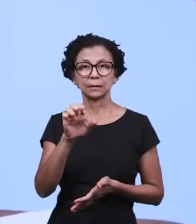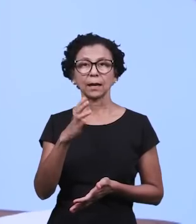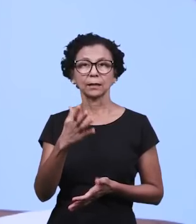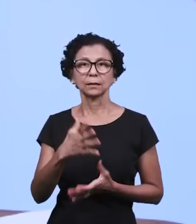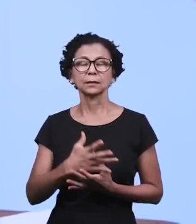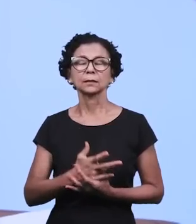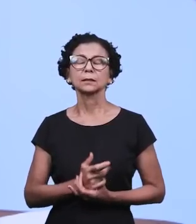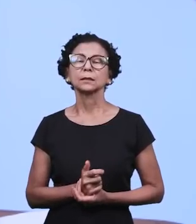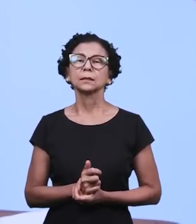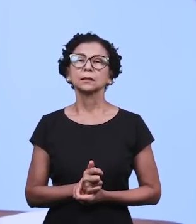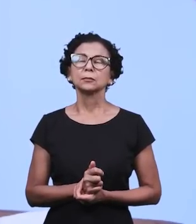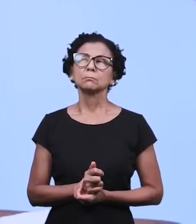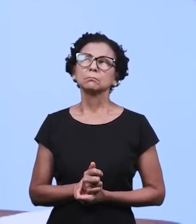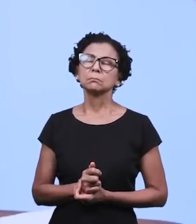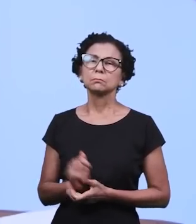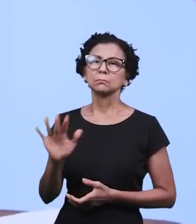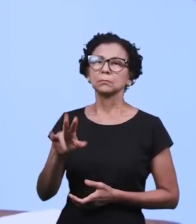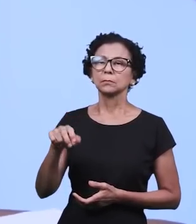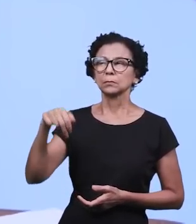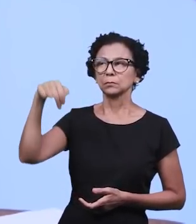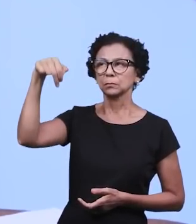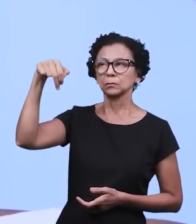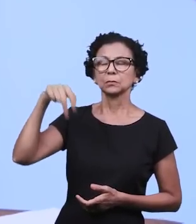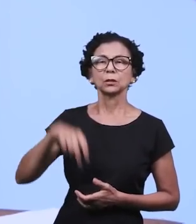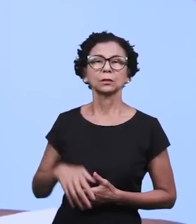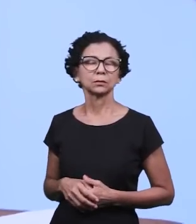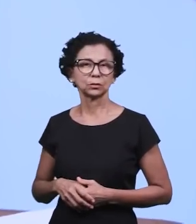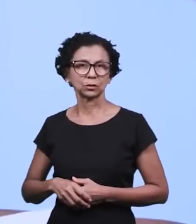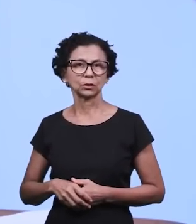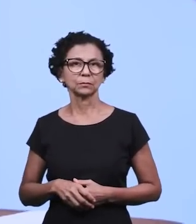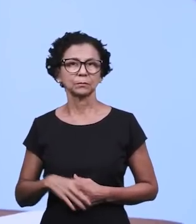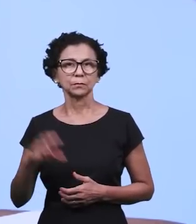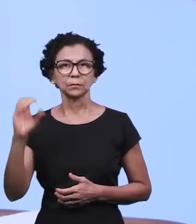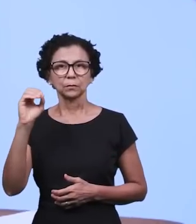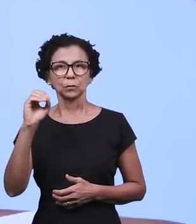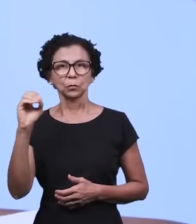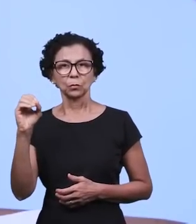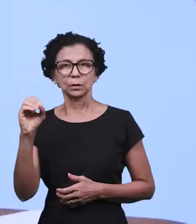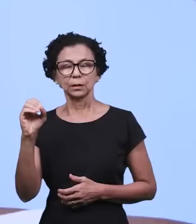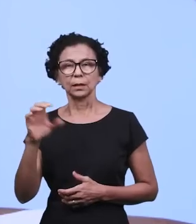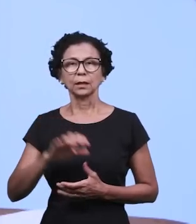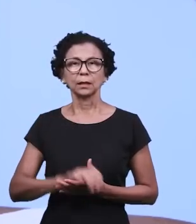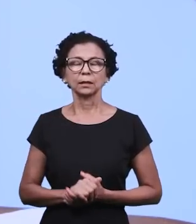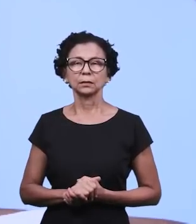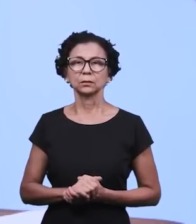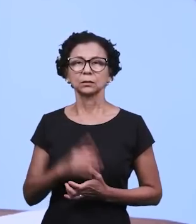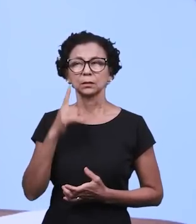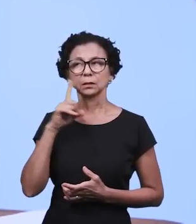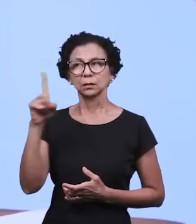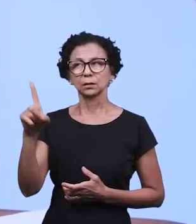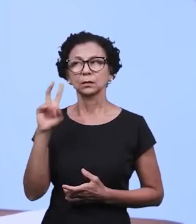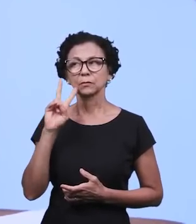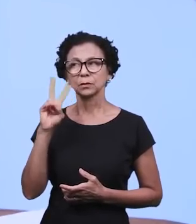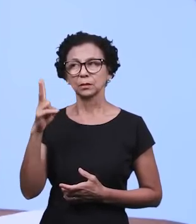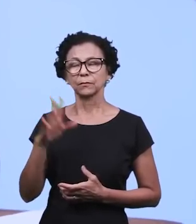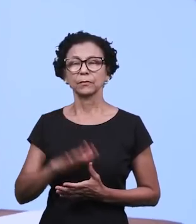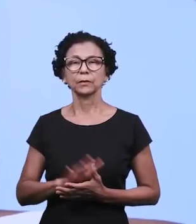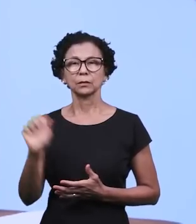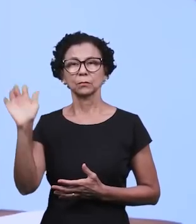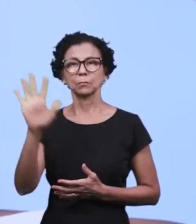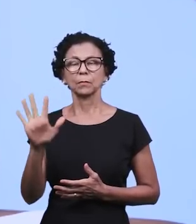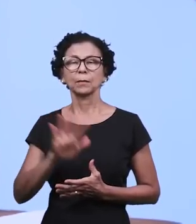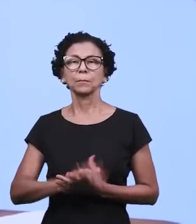sem entrar em detalhes, deixando os detalhes para depois, para os irmãos perceberem e acompanharem de onde saiu